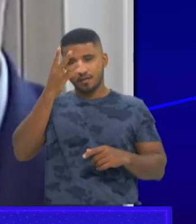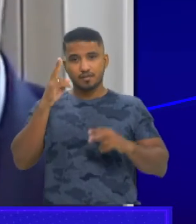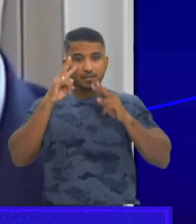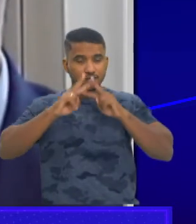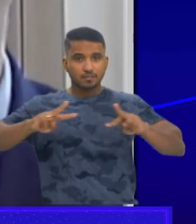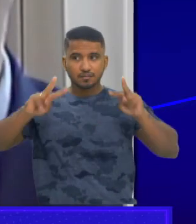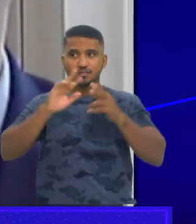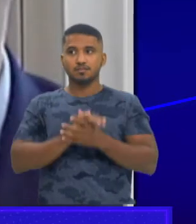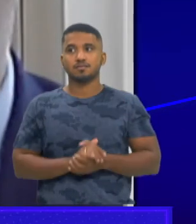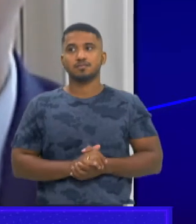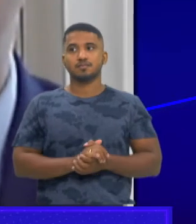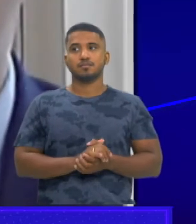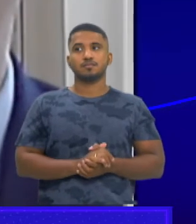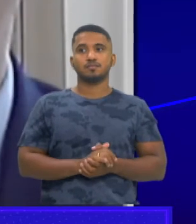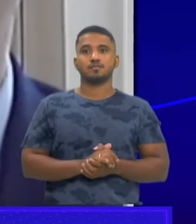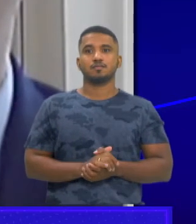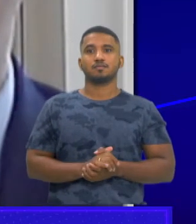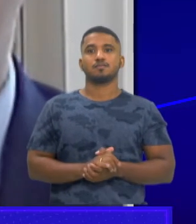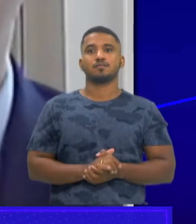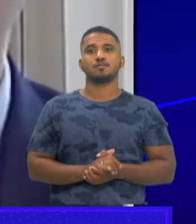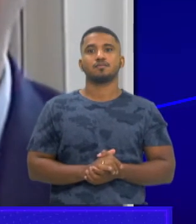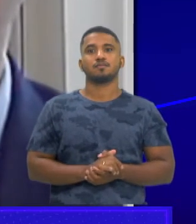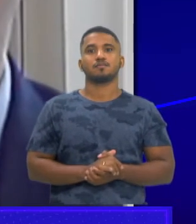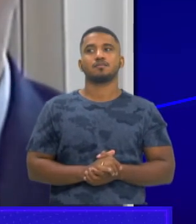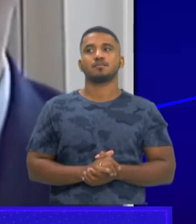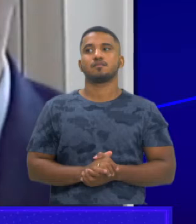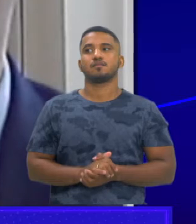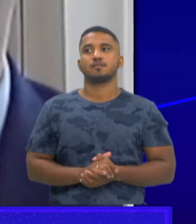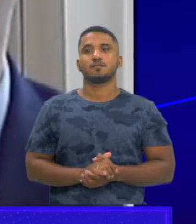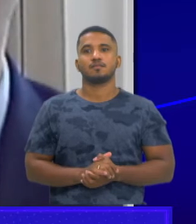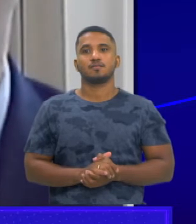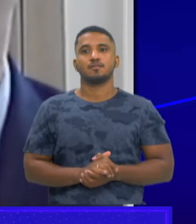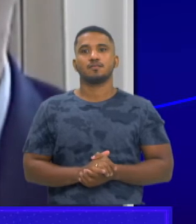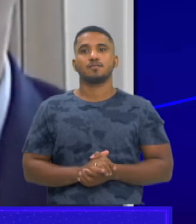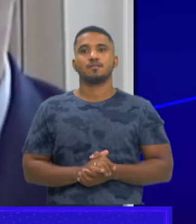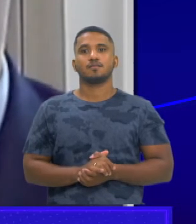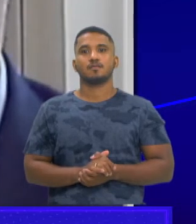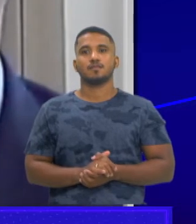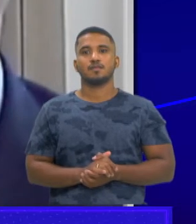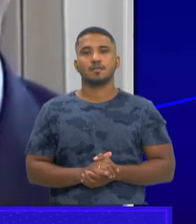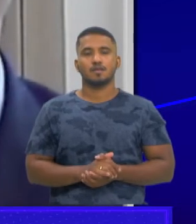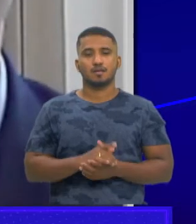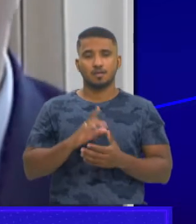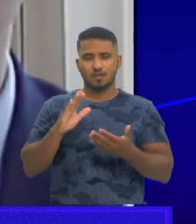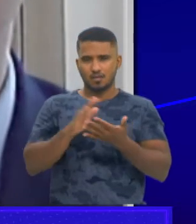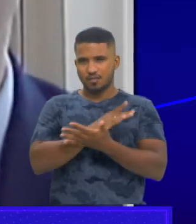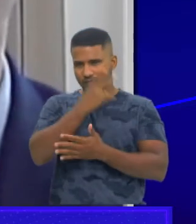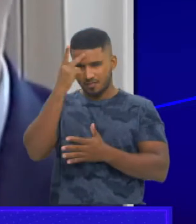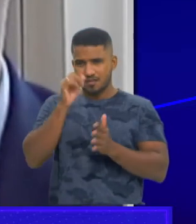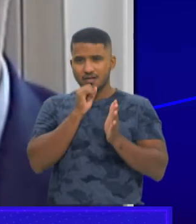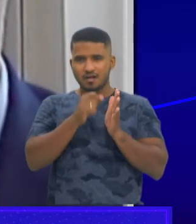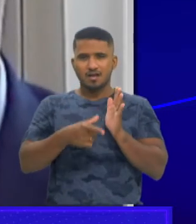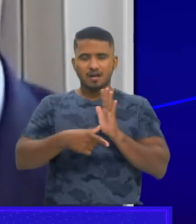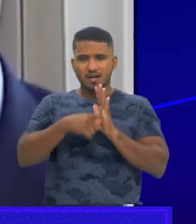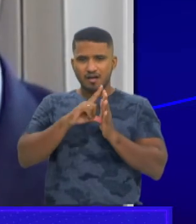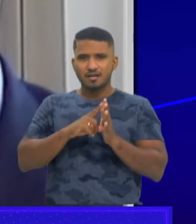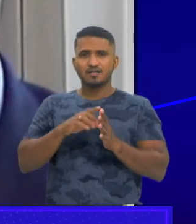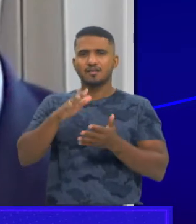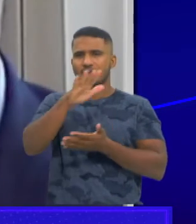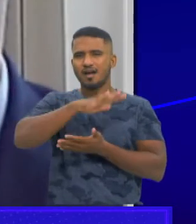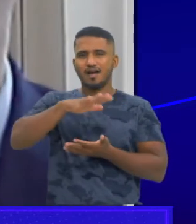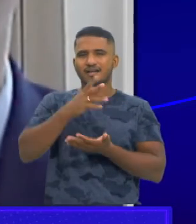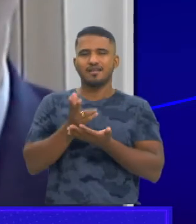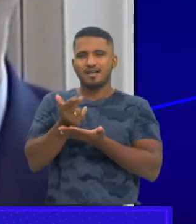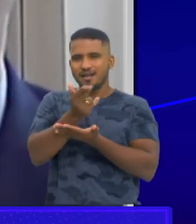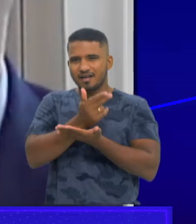nós estamos. Então fica fácil visualizar. Isso. E Nós daí, tivemos na aqui, verdade, pois não, pode falar. doutor, até alguns entrevistados